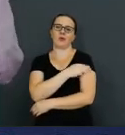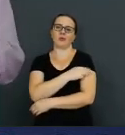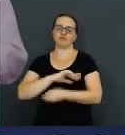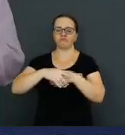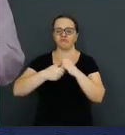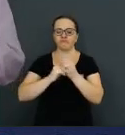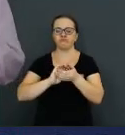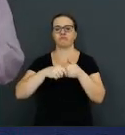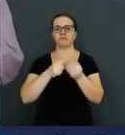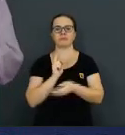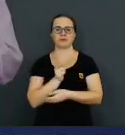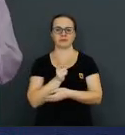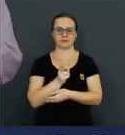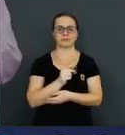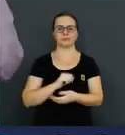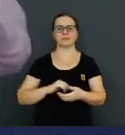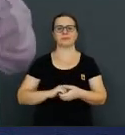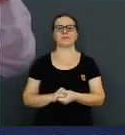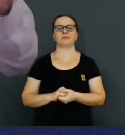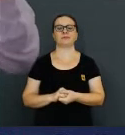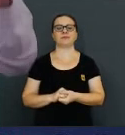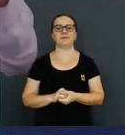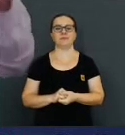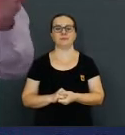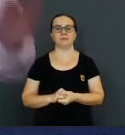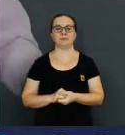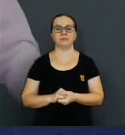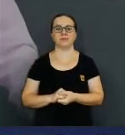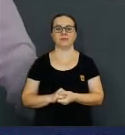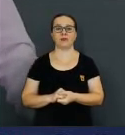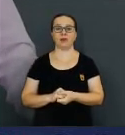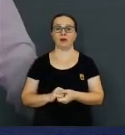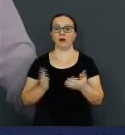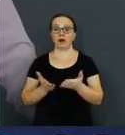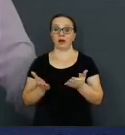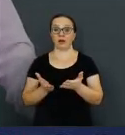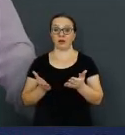falamos um pouco, né? Em todos os eventos oficiais hoje,